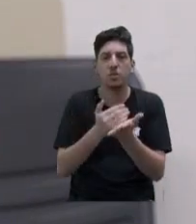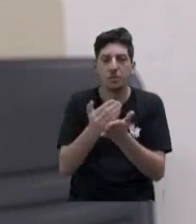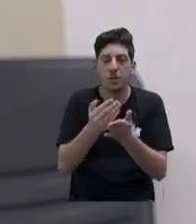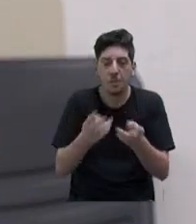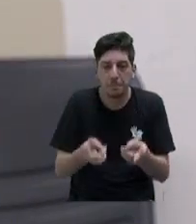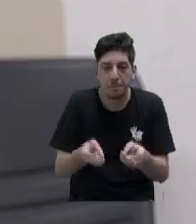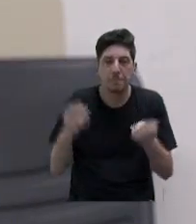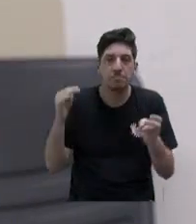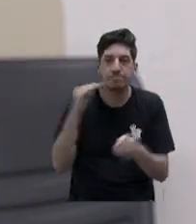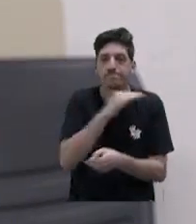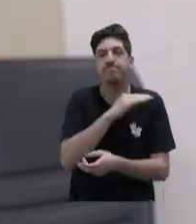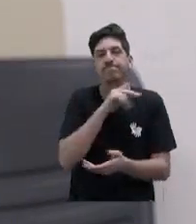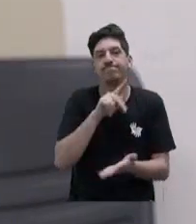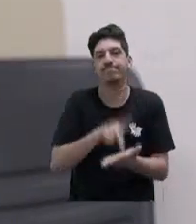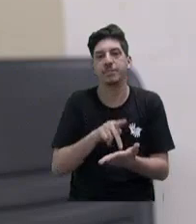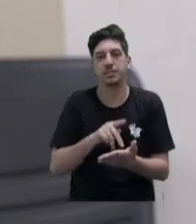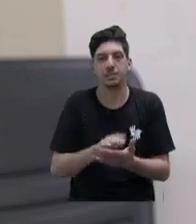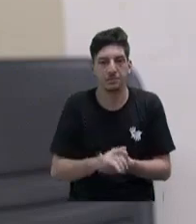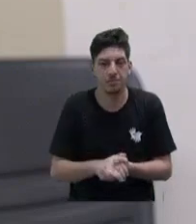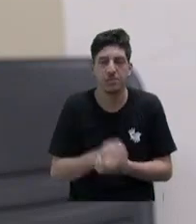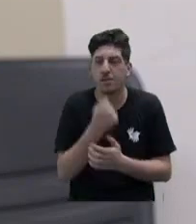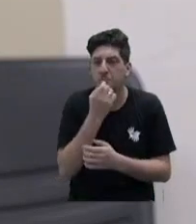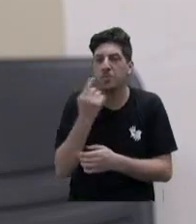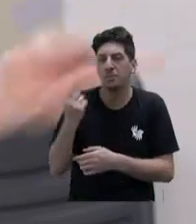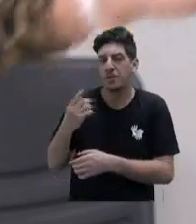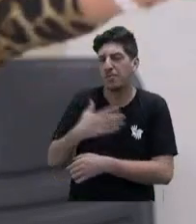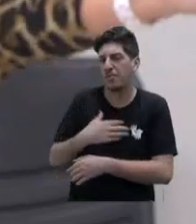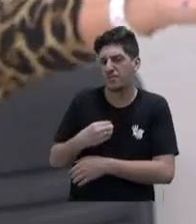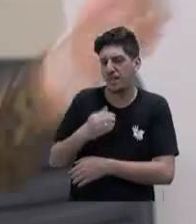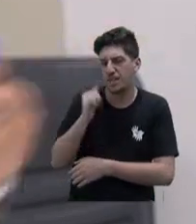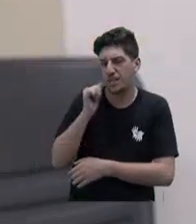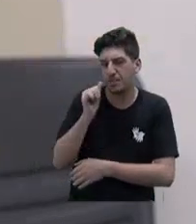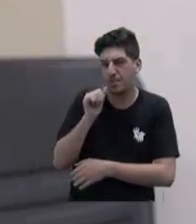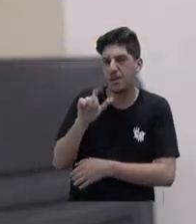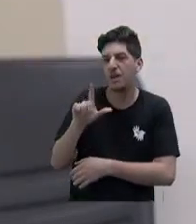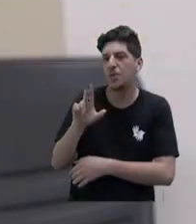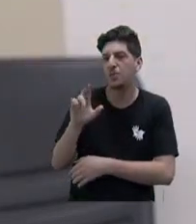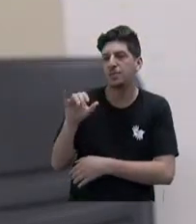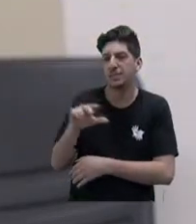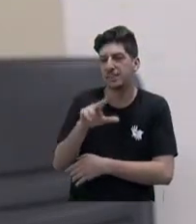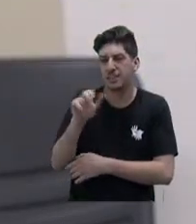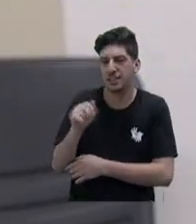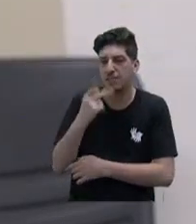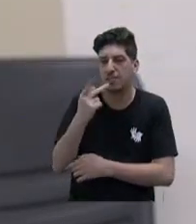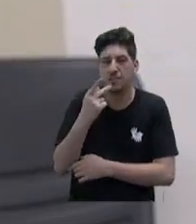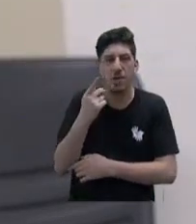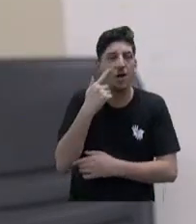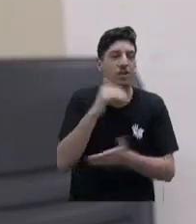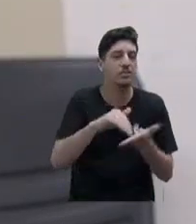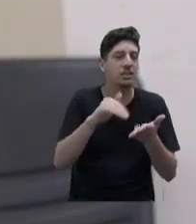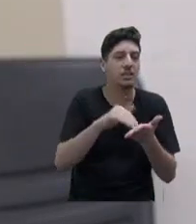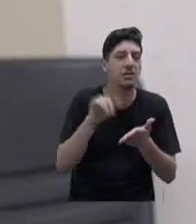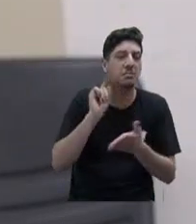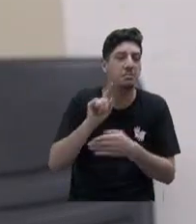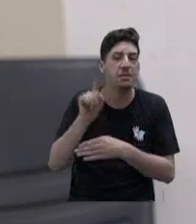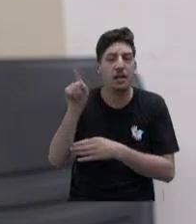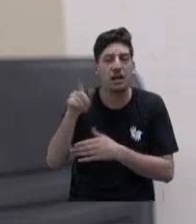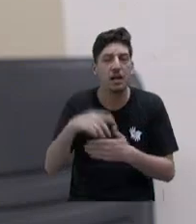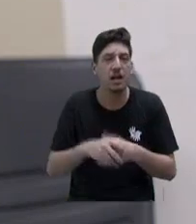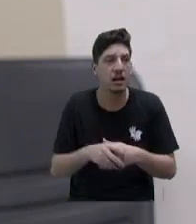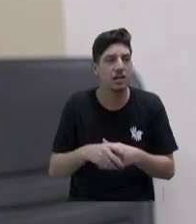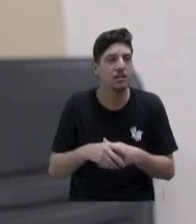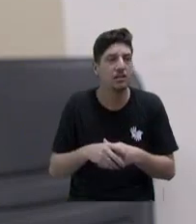dia, a filha da dona Lucinha falou assim, secretário, Minas está ali, a gente às vezes tem que chegar a chispa